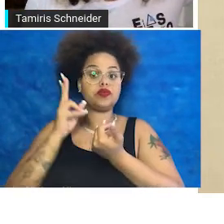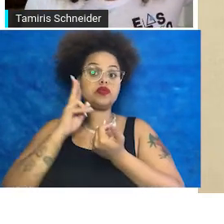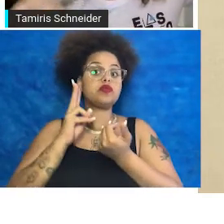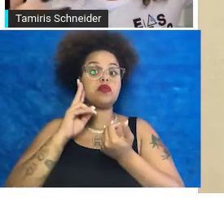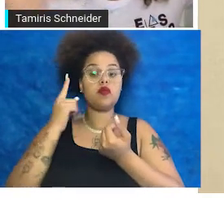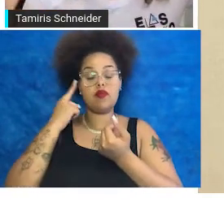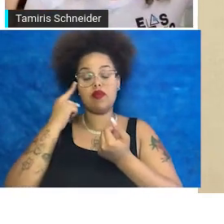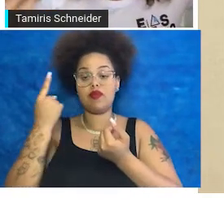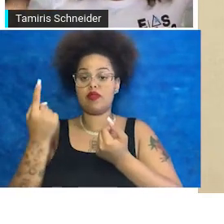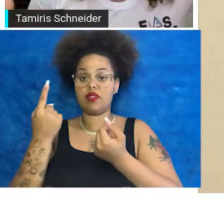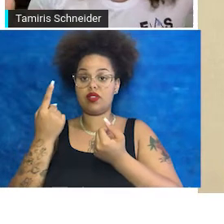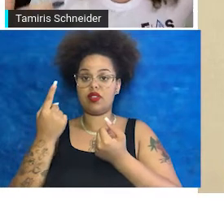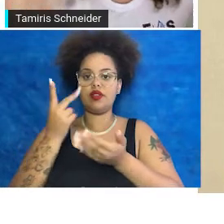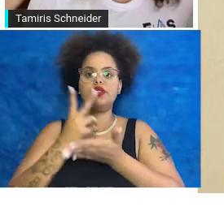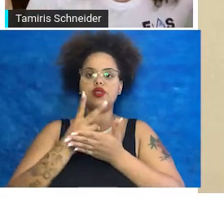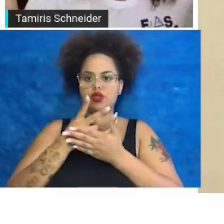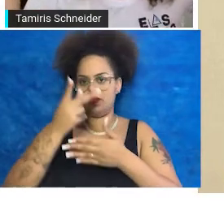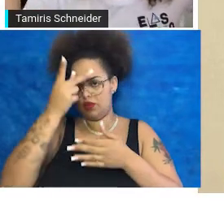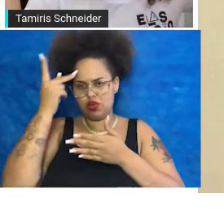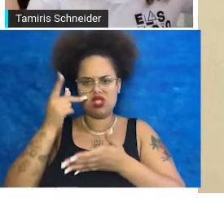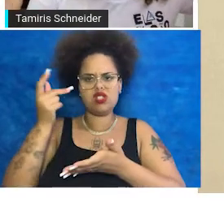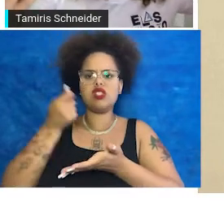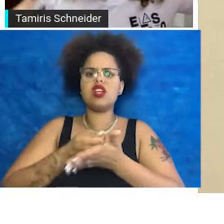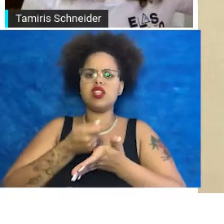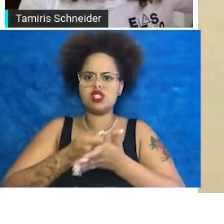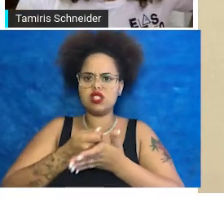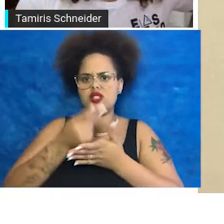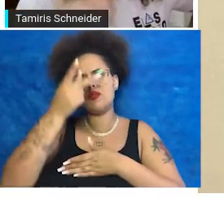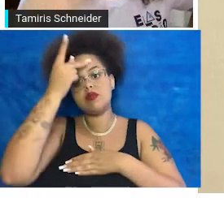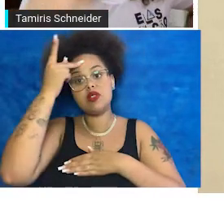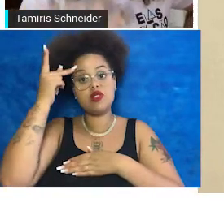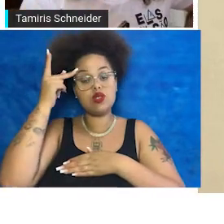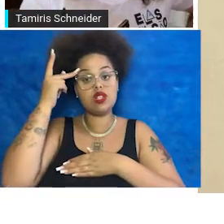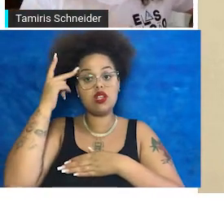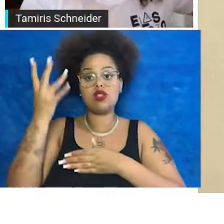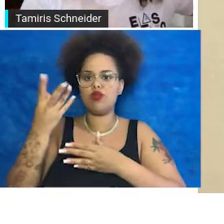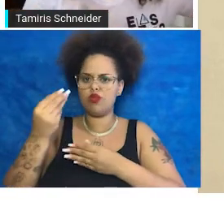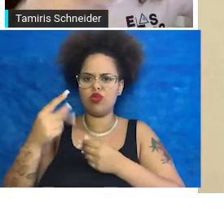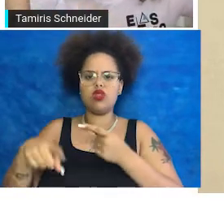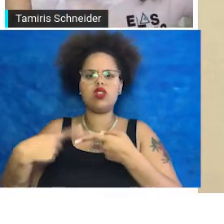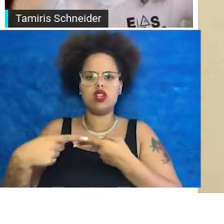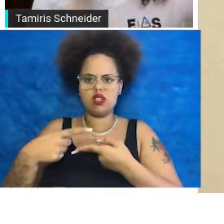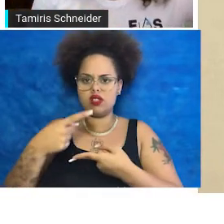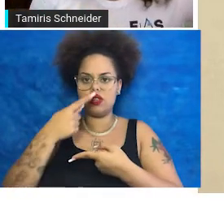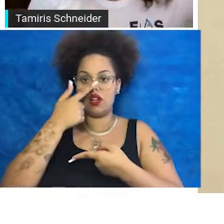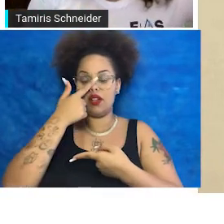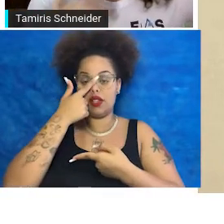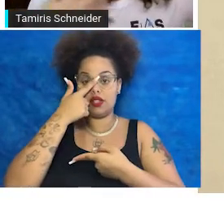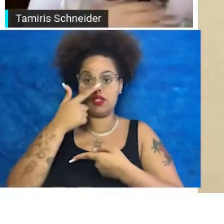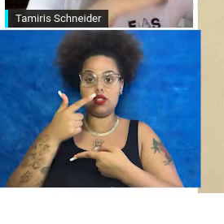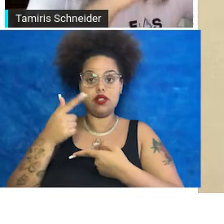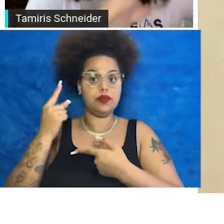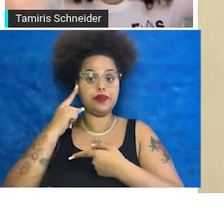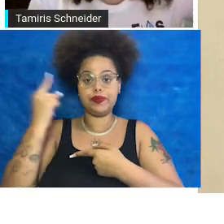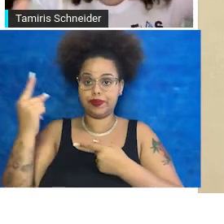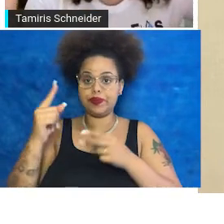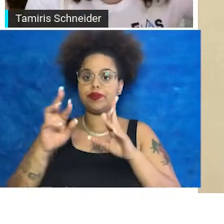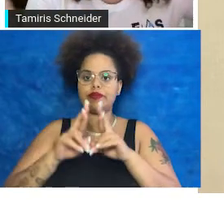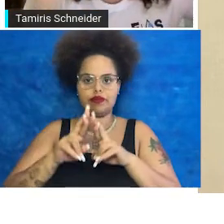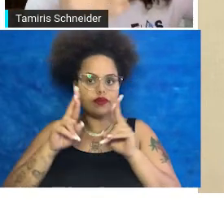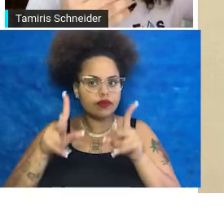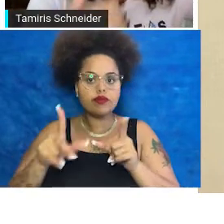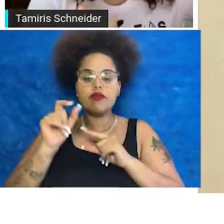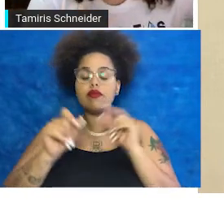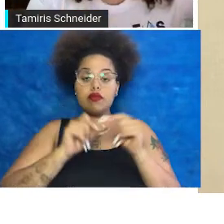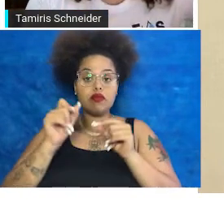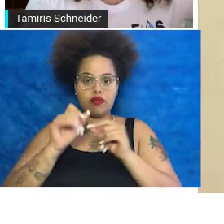essa ideia de que continuam sendo pessoas rígidas, continuam sendo pessoas muito tradicionais e esse ideal totalmente diferente do